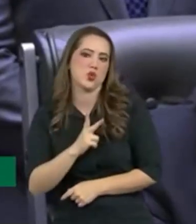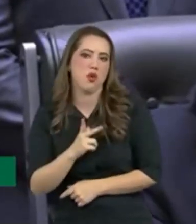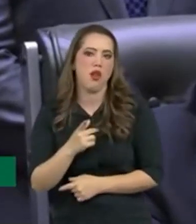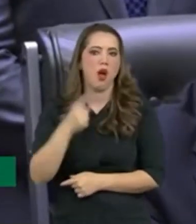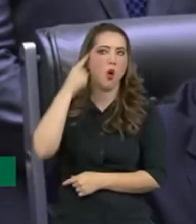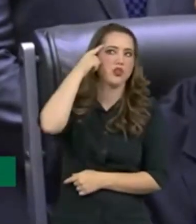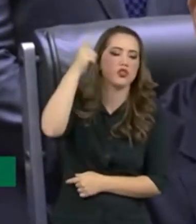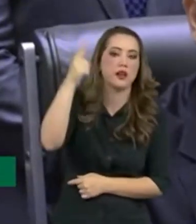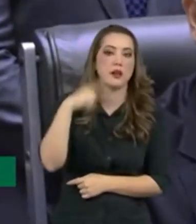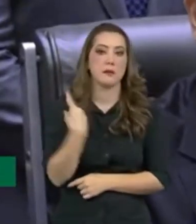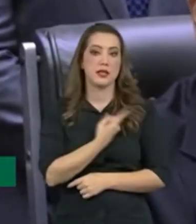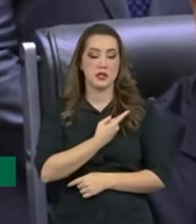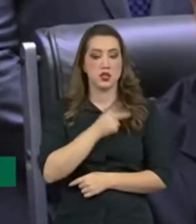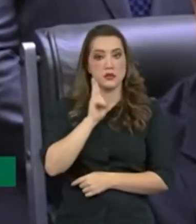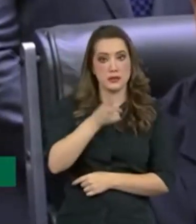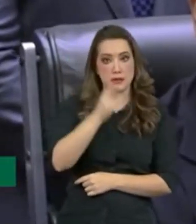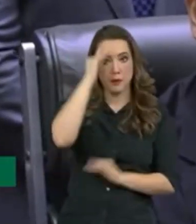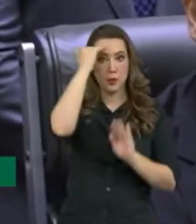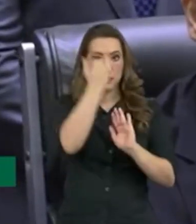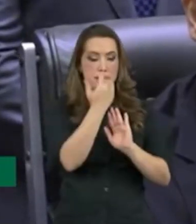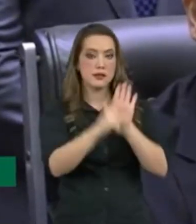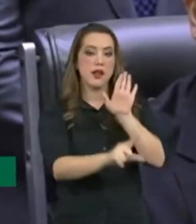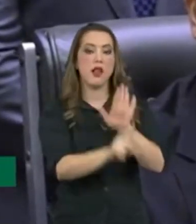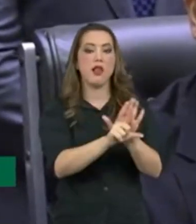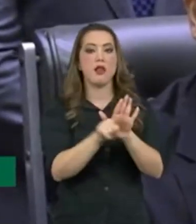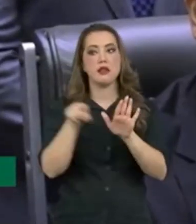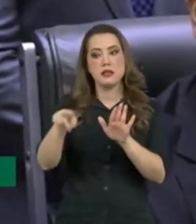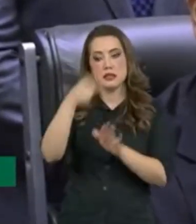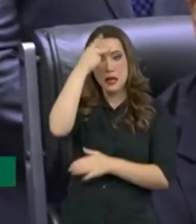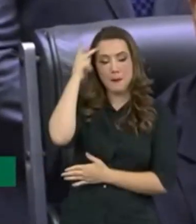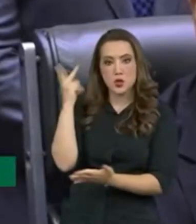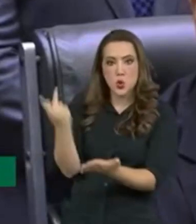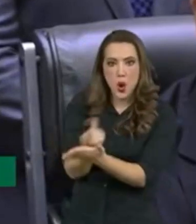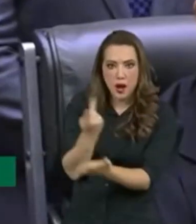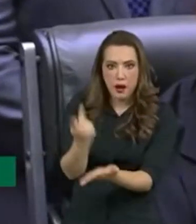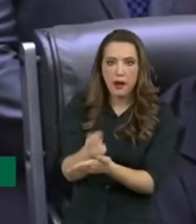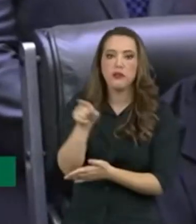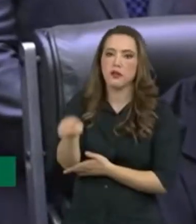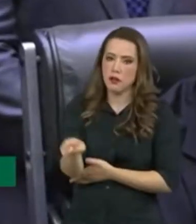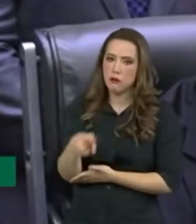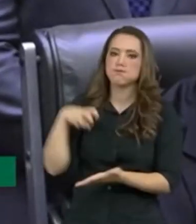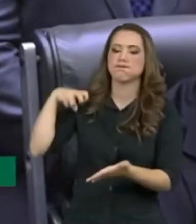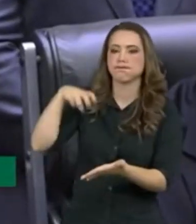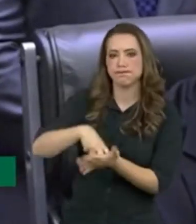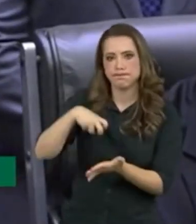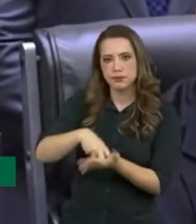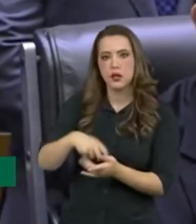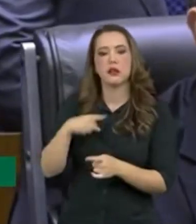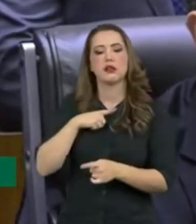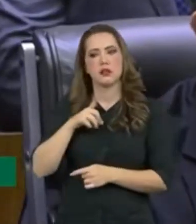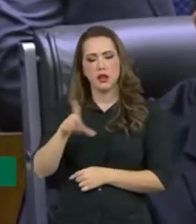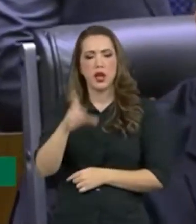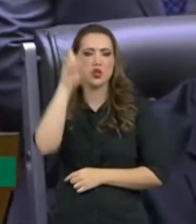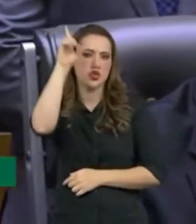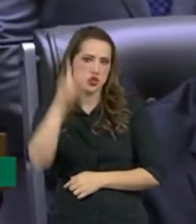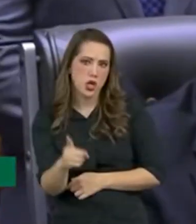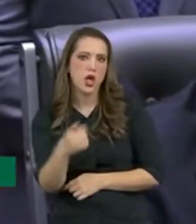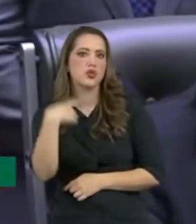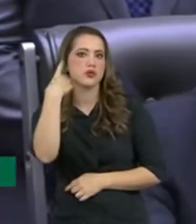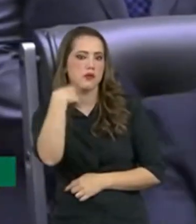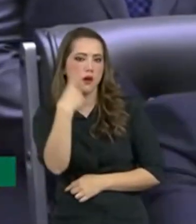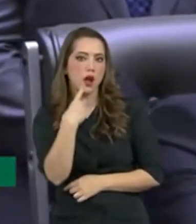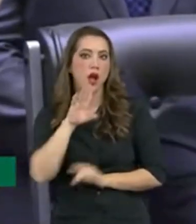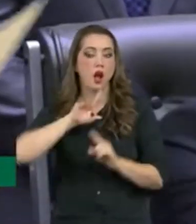vamos garantir o primado da lei. Quem errou responderá por seus erros com direito à ampla defesa dentro